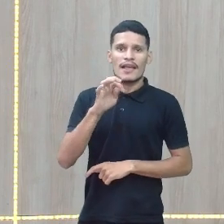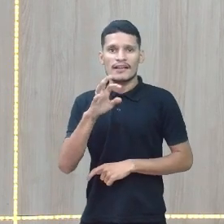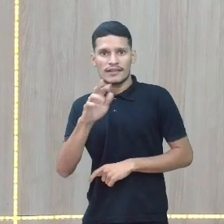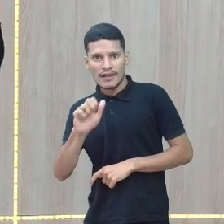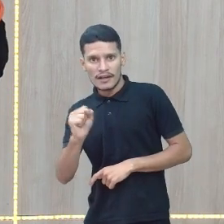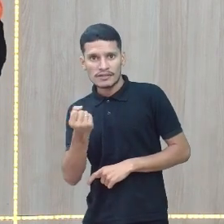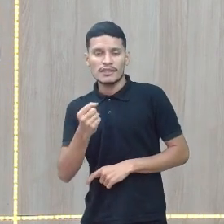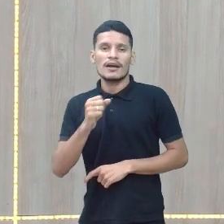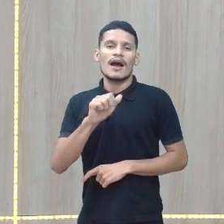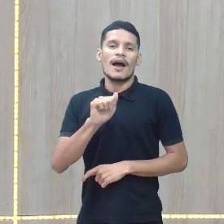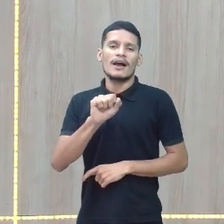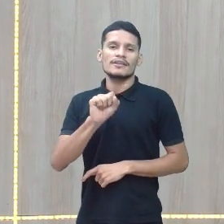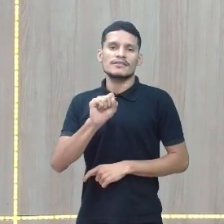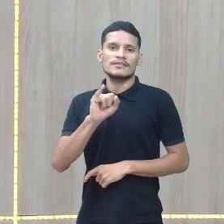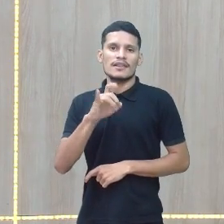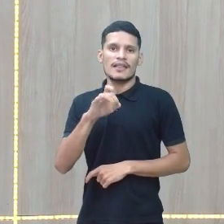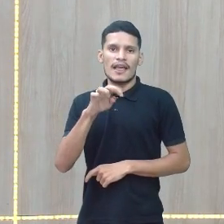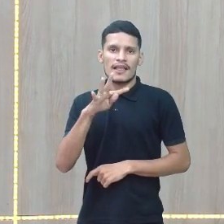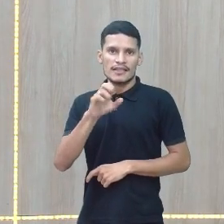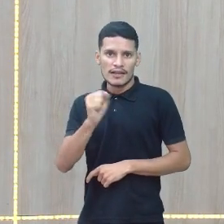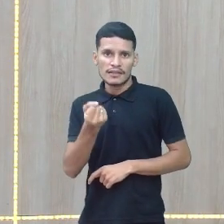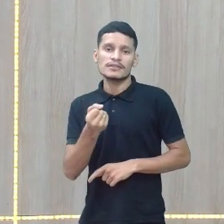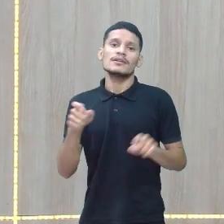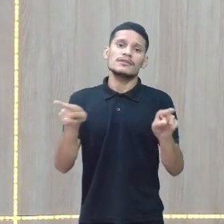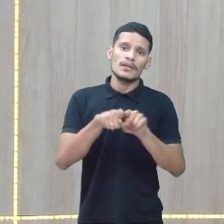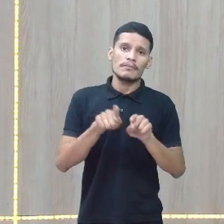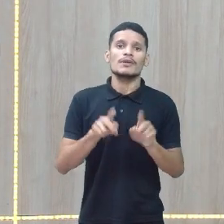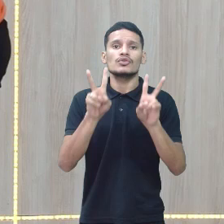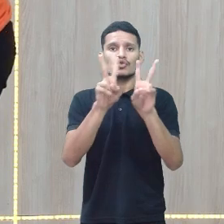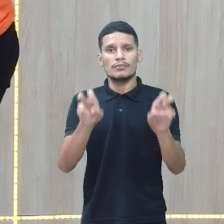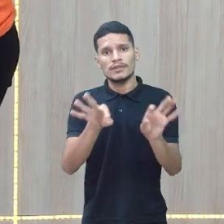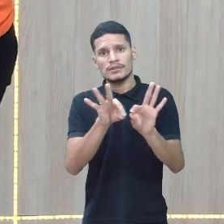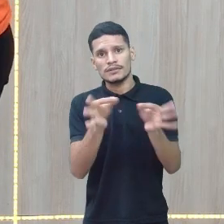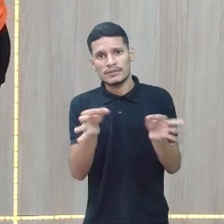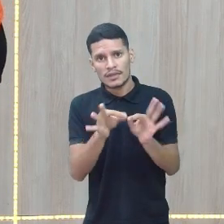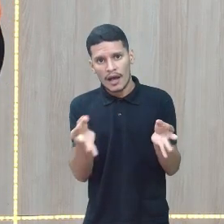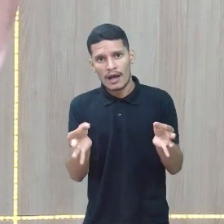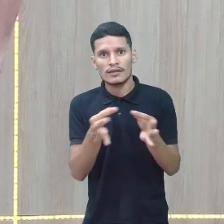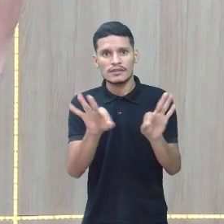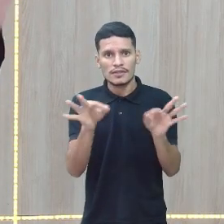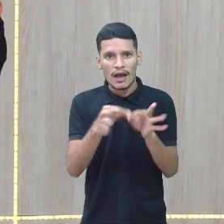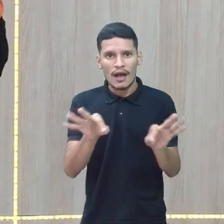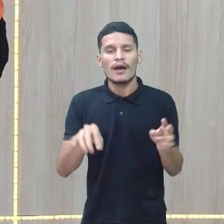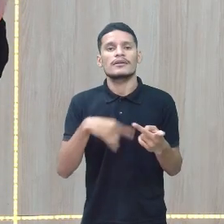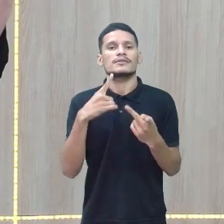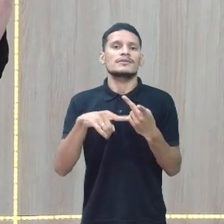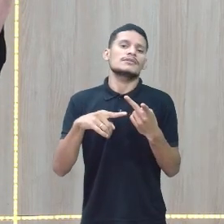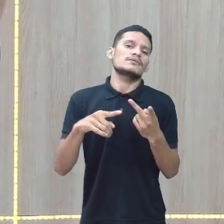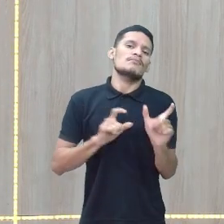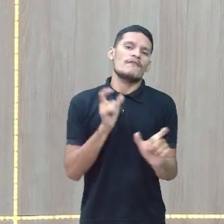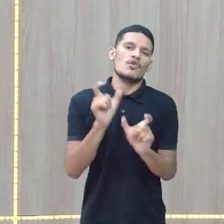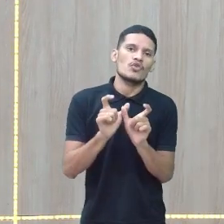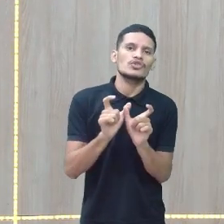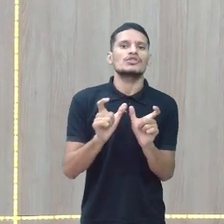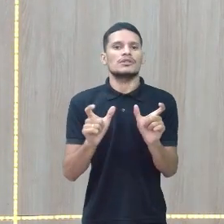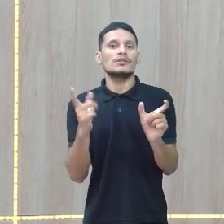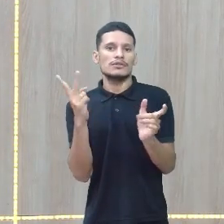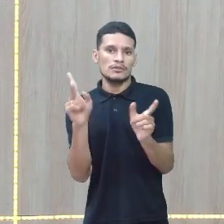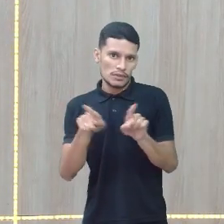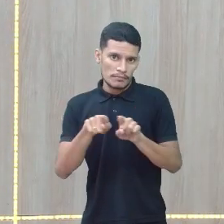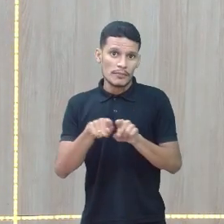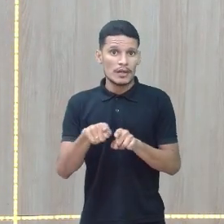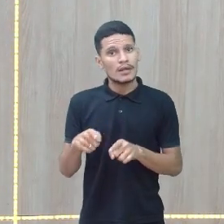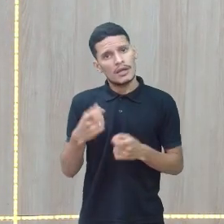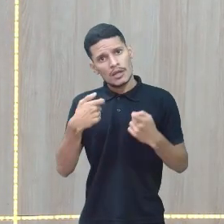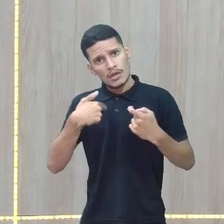morfologia. Eu discriminei para vocês em outras aulas também dessa forma para ficar detalhado para vocês. Então, nós temos aqui Guilherme,